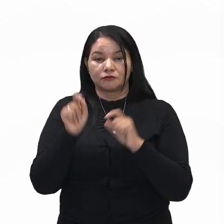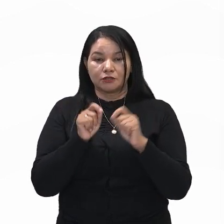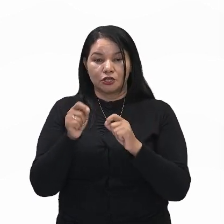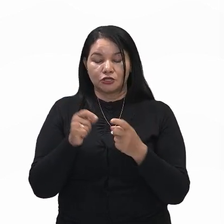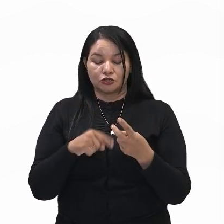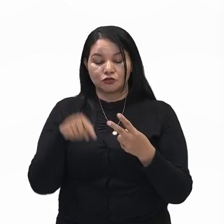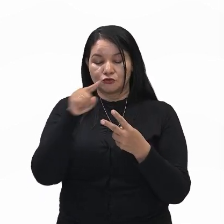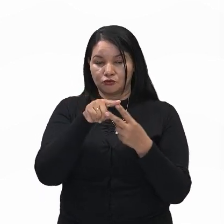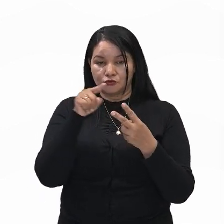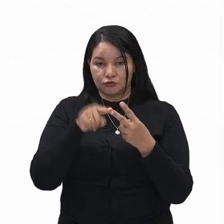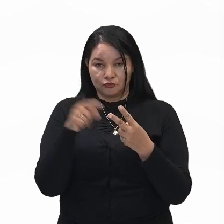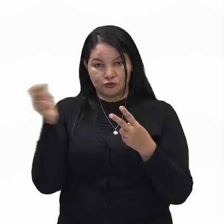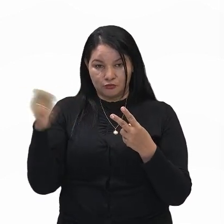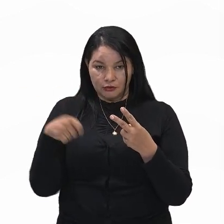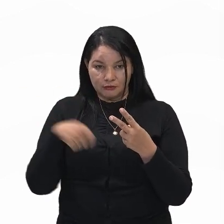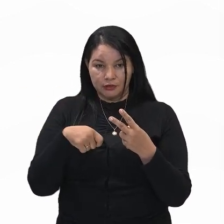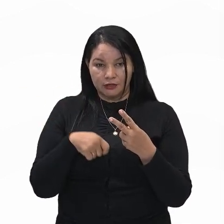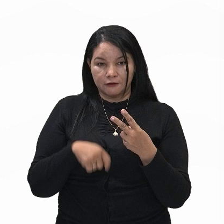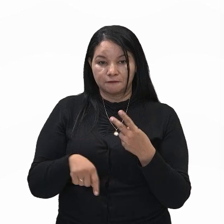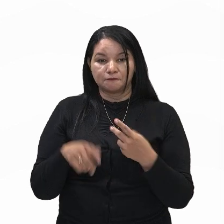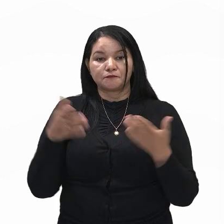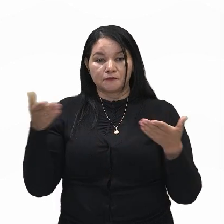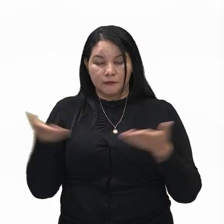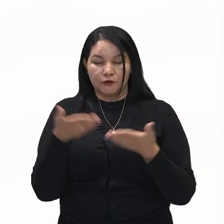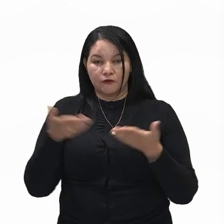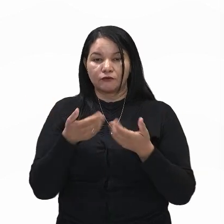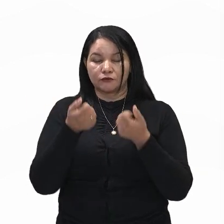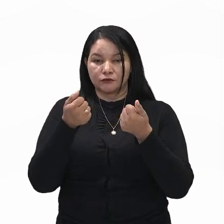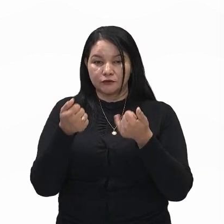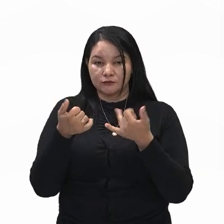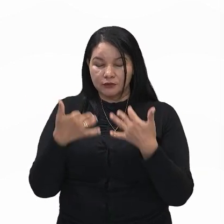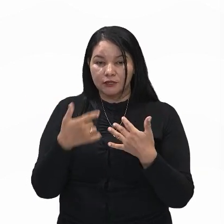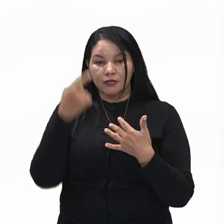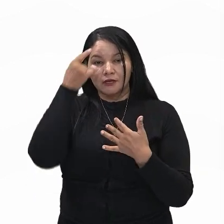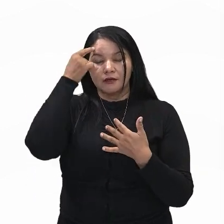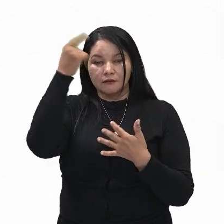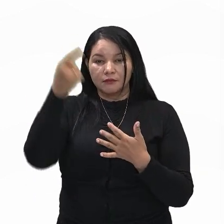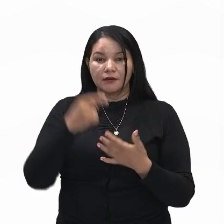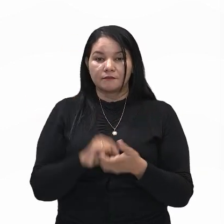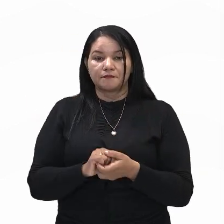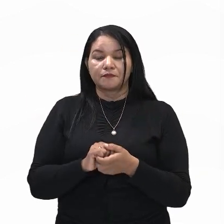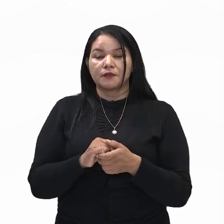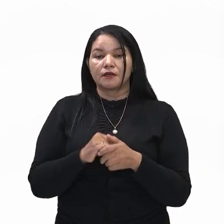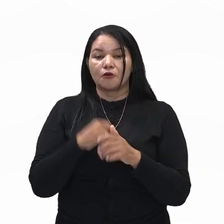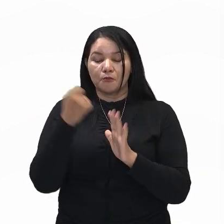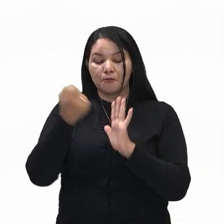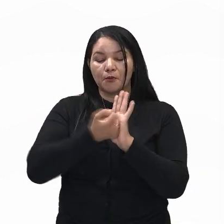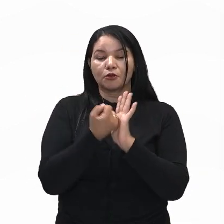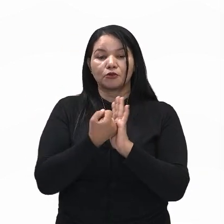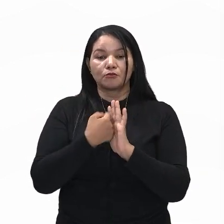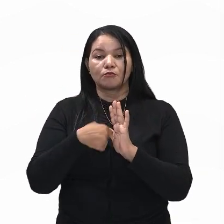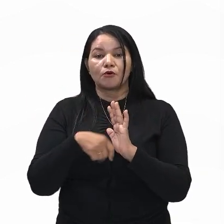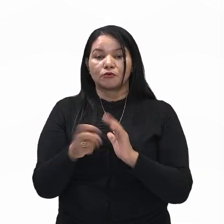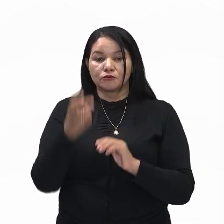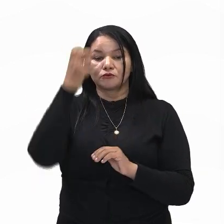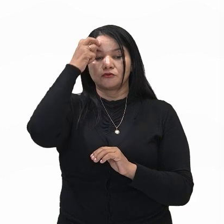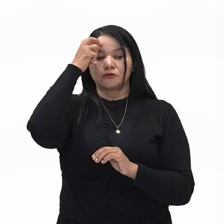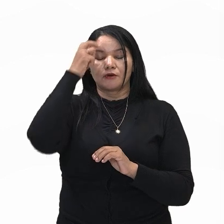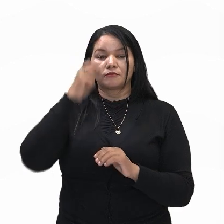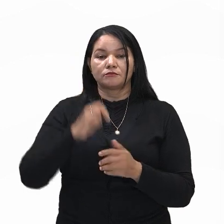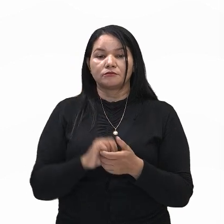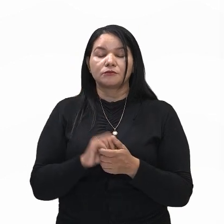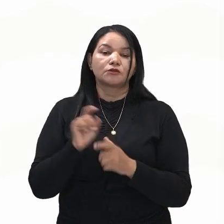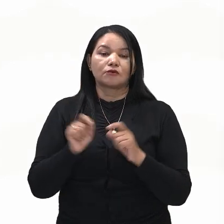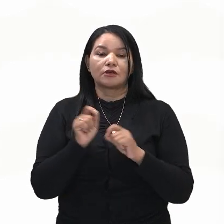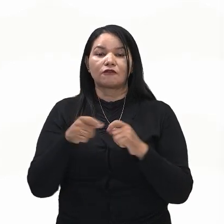duas possibilidades. Hoje, vamos revisar a questão do patrimônio cultural. Quando falamos do patrimônio cultural, vamos estar